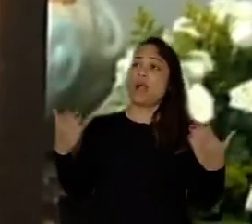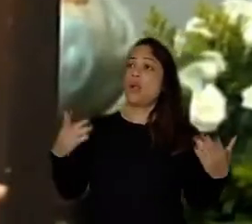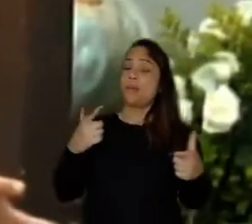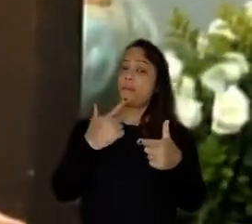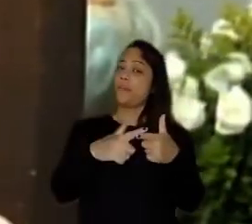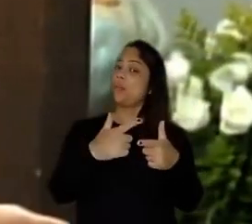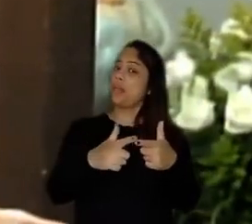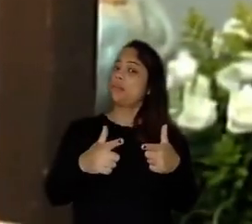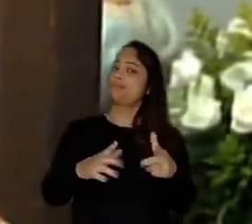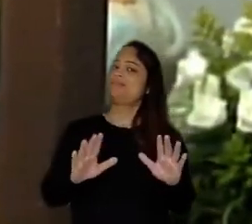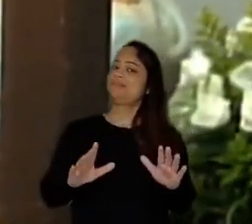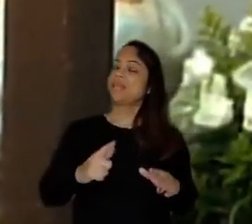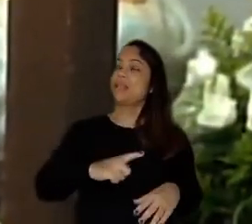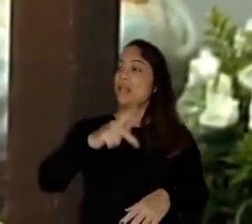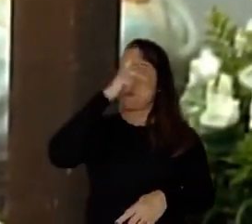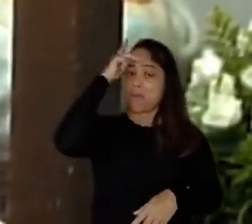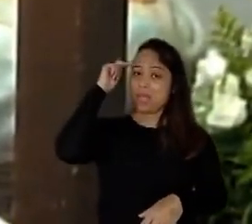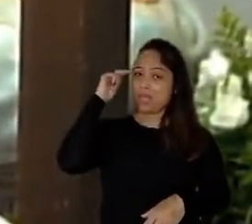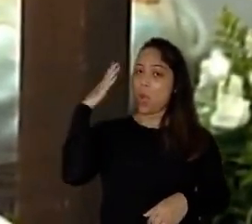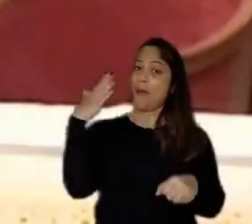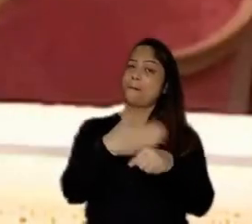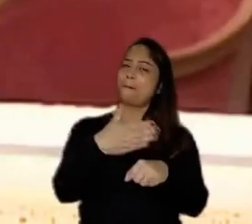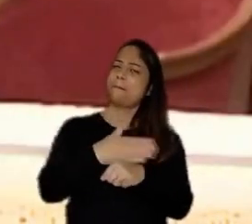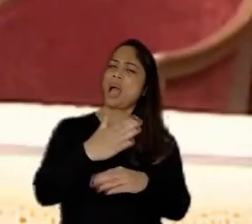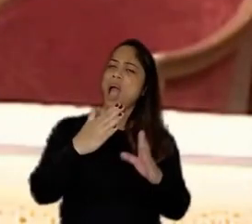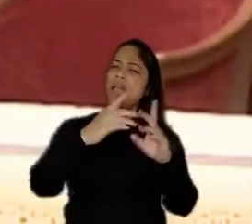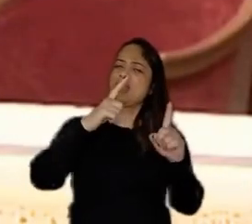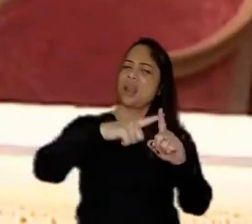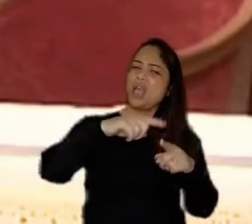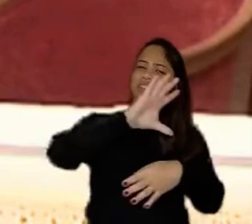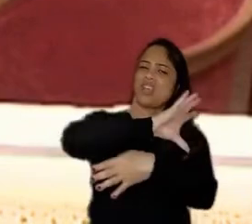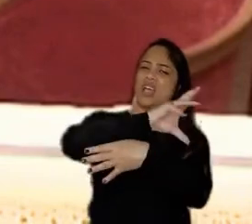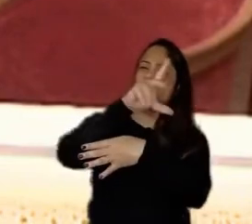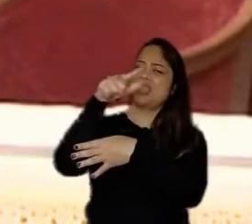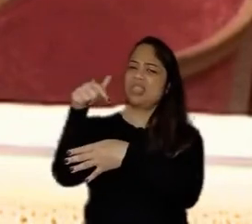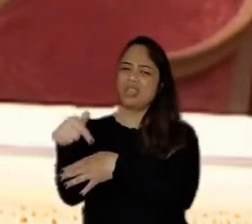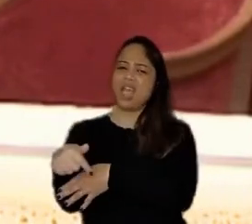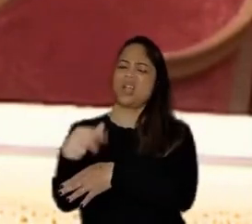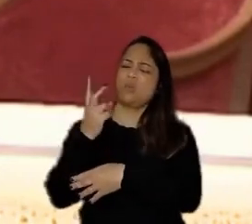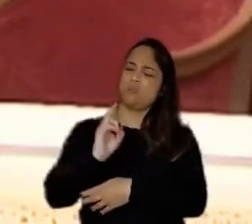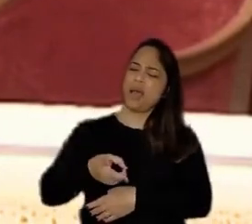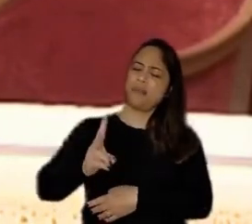Tem gente que frequenta o Seco Jericó a vida inteira e vive dependendo da oração dos outros.